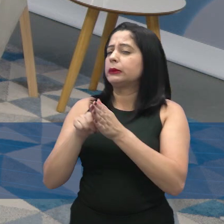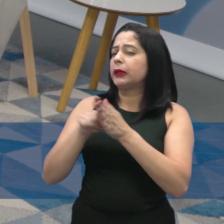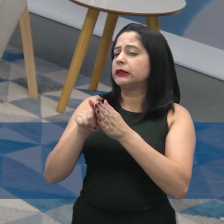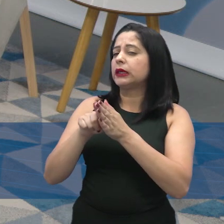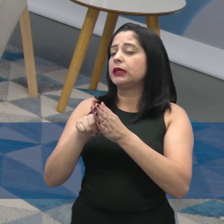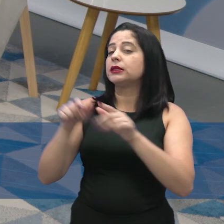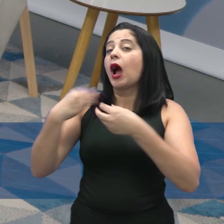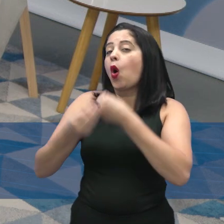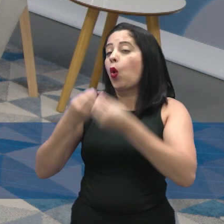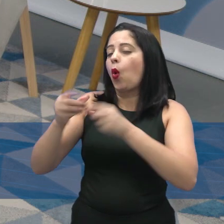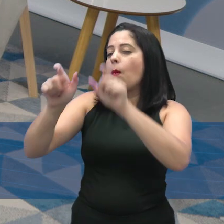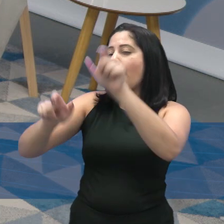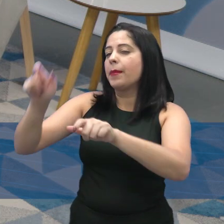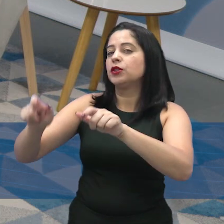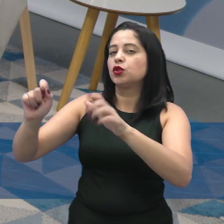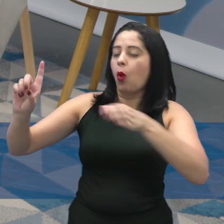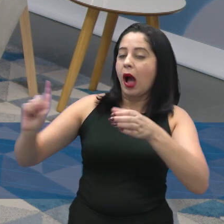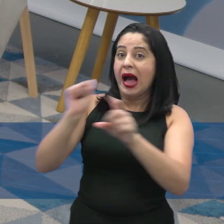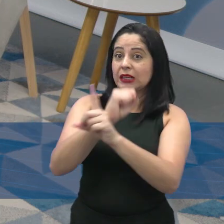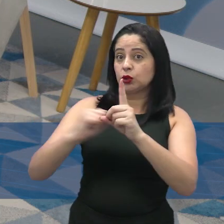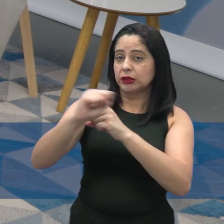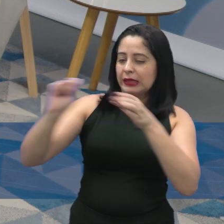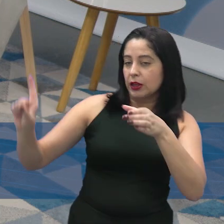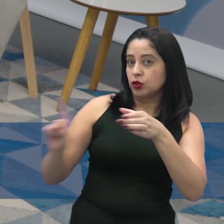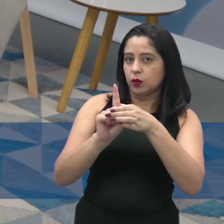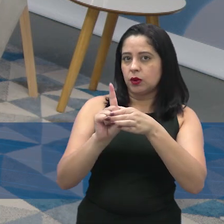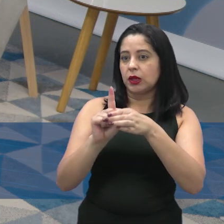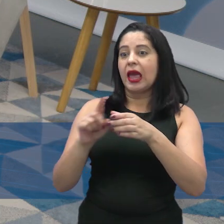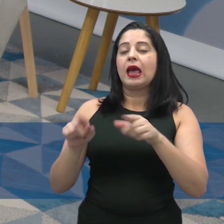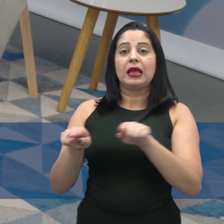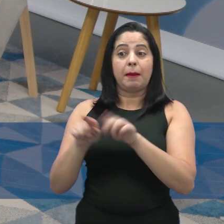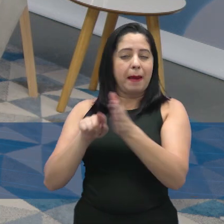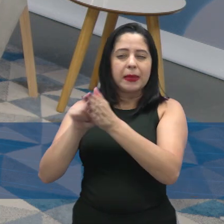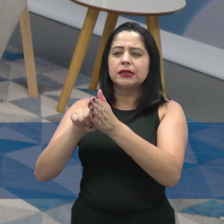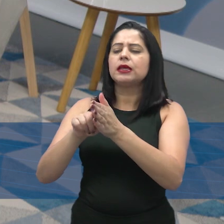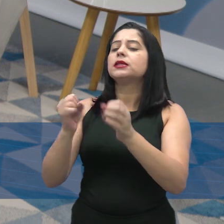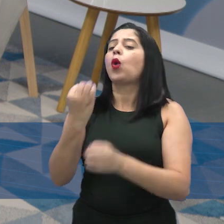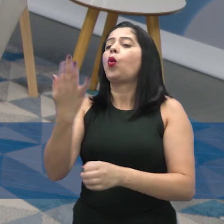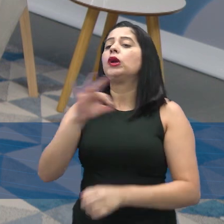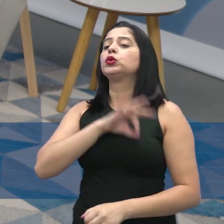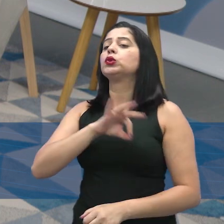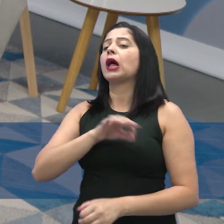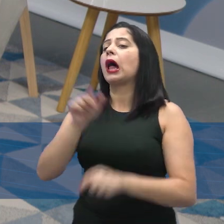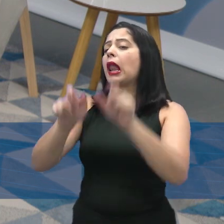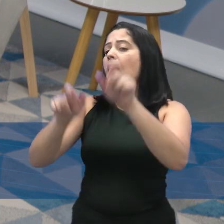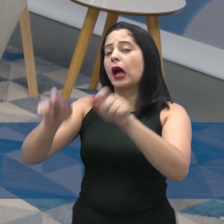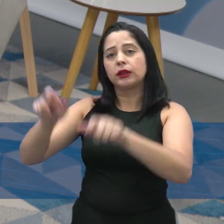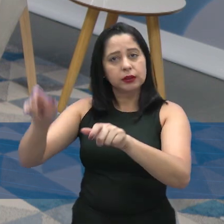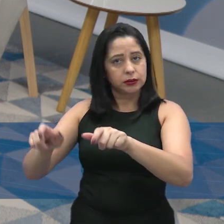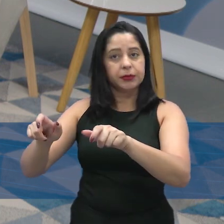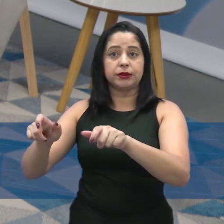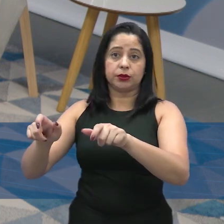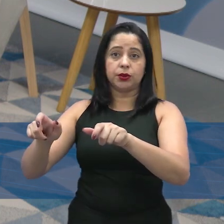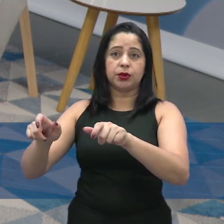na sociedade, do ponto de vista econômico, daquilo que ele tem de renda, né? Que vai sustentar, vamos dizer, as suas necessidades,